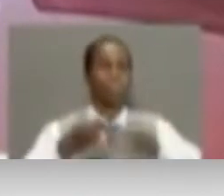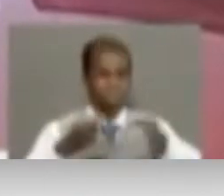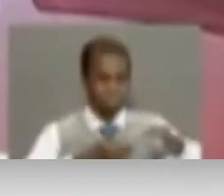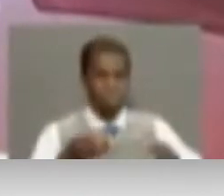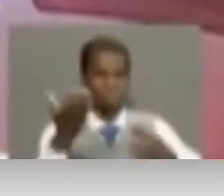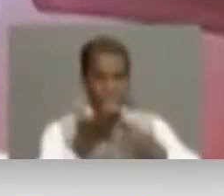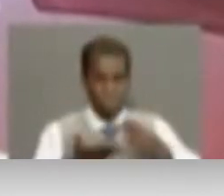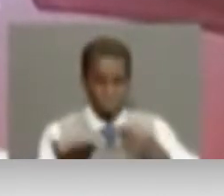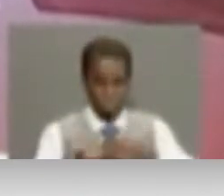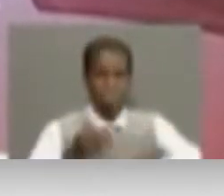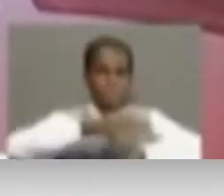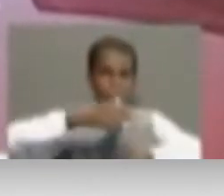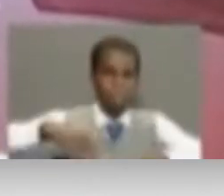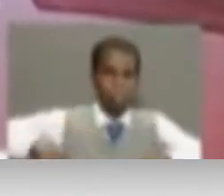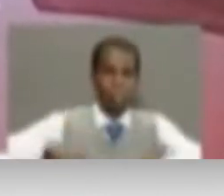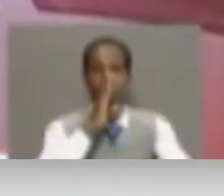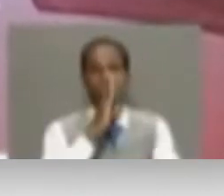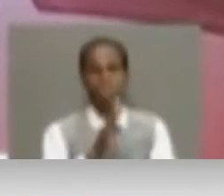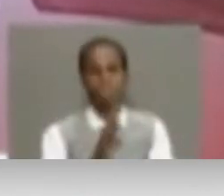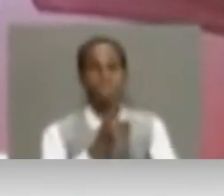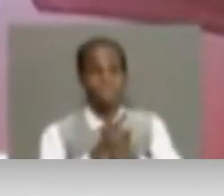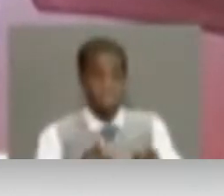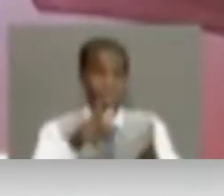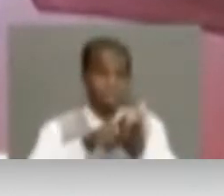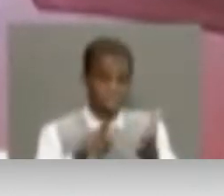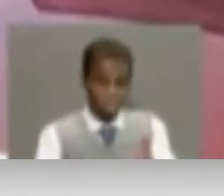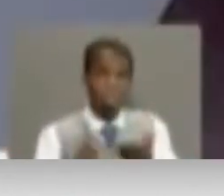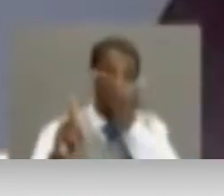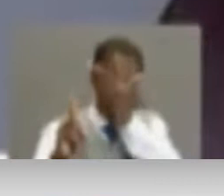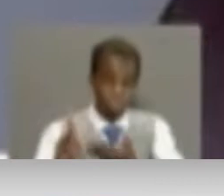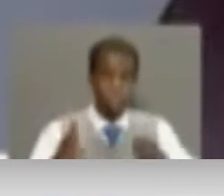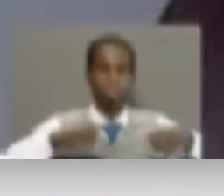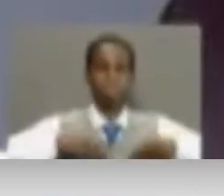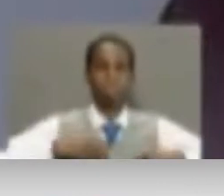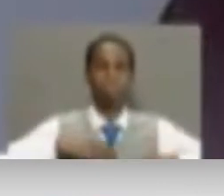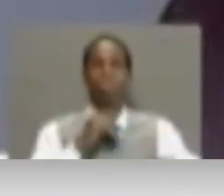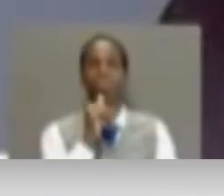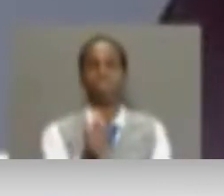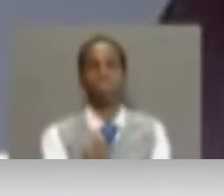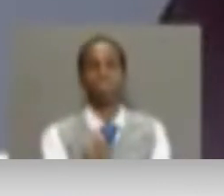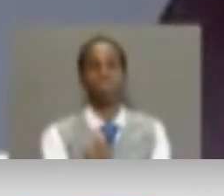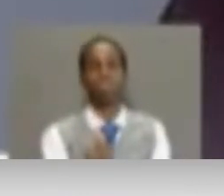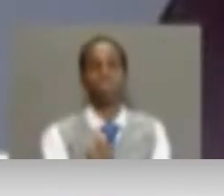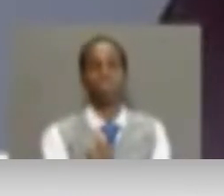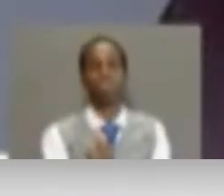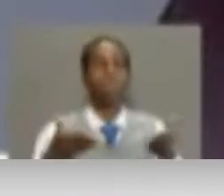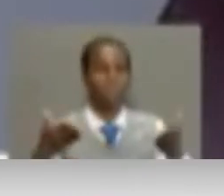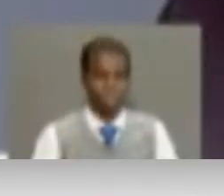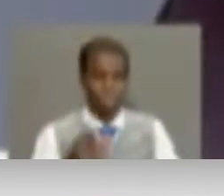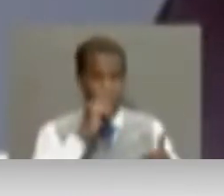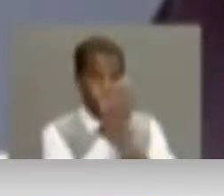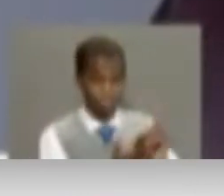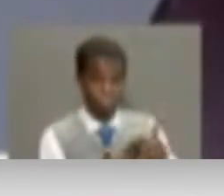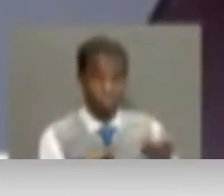não concorda com os princípios que estavam no acordo e fez uma declaração com seus argumentos para dizer porque é que se afasta. Agora,